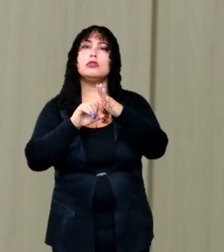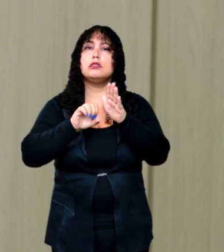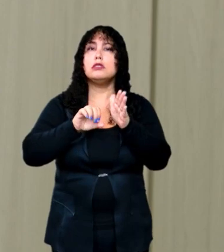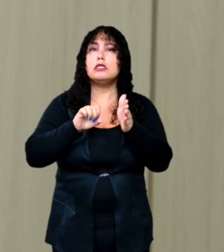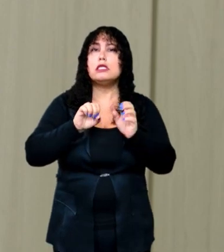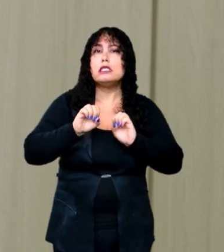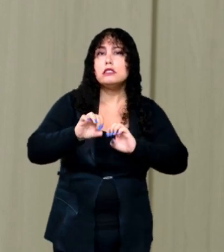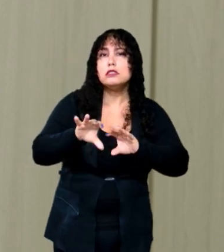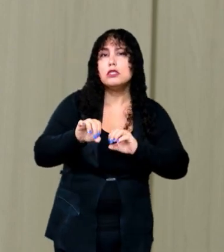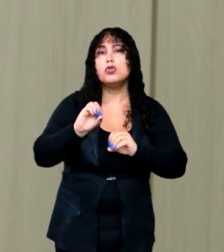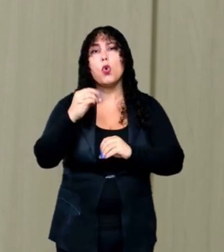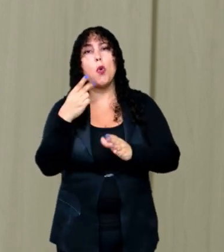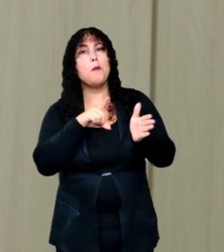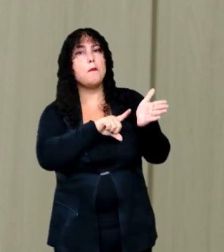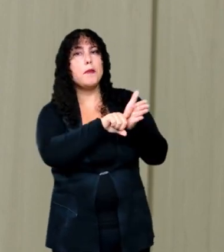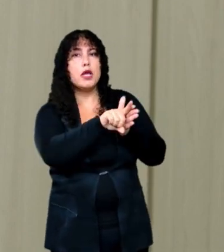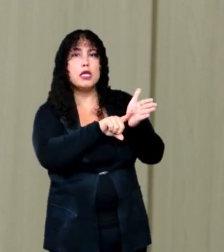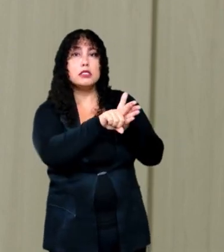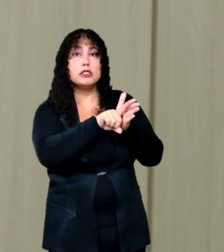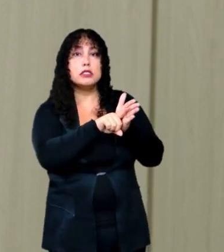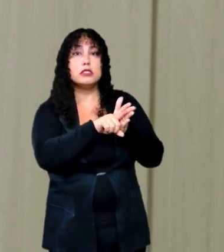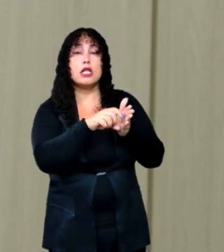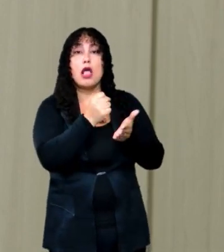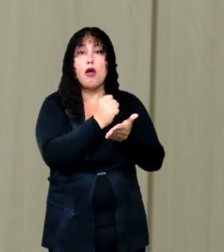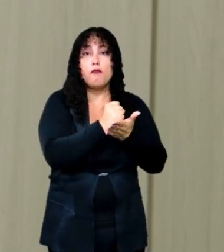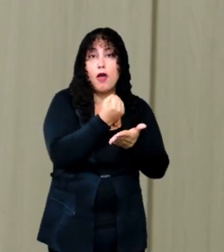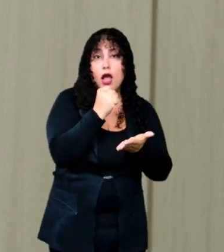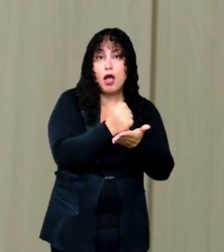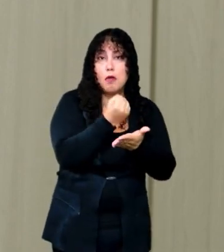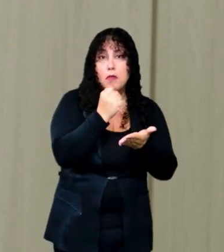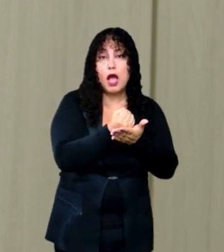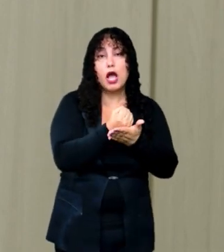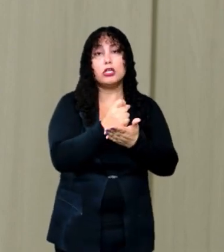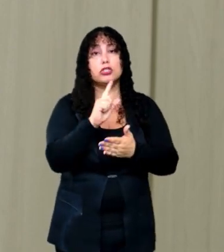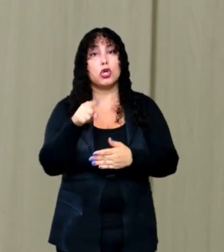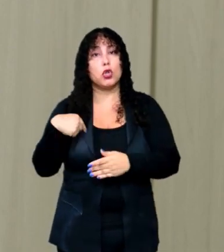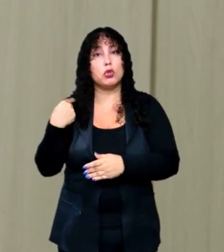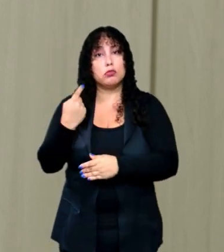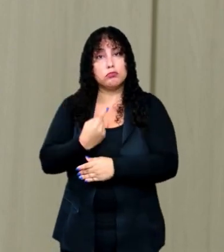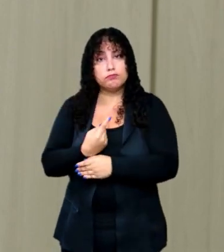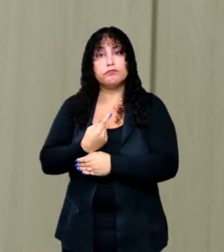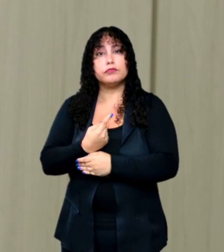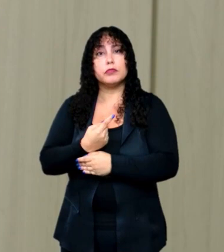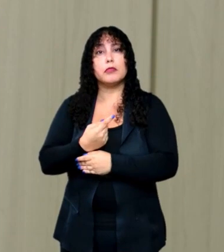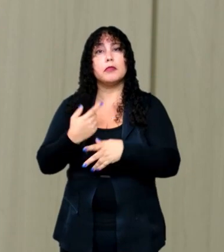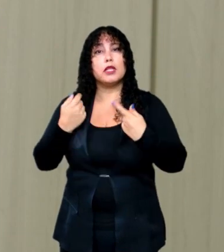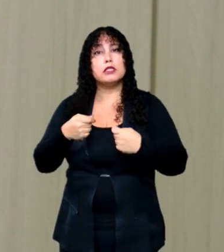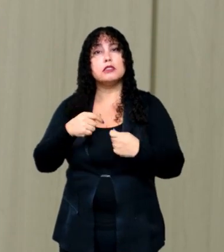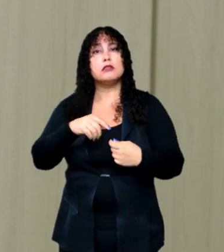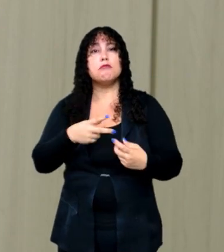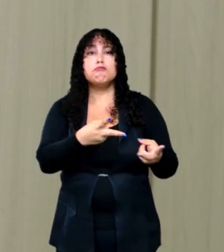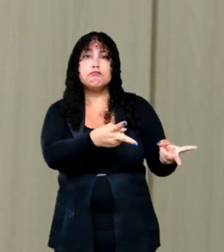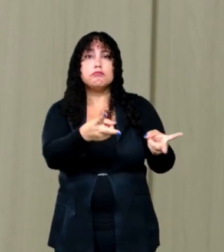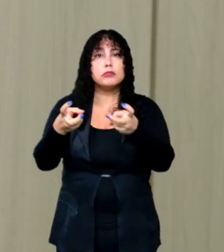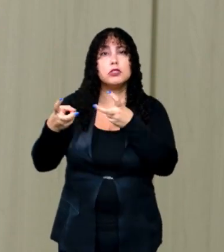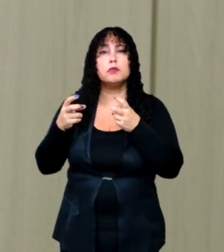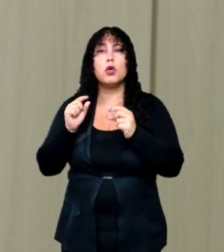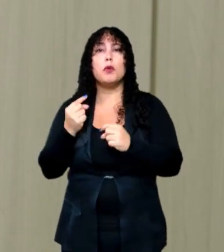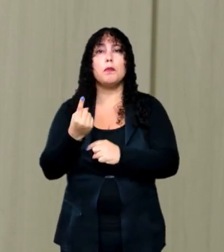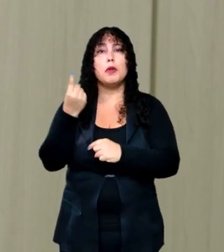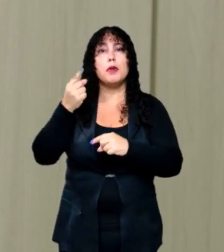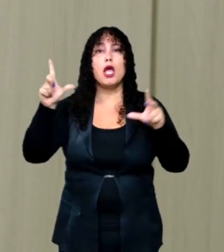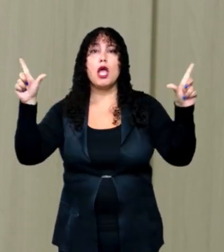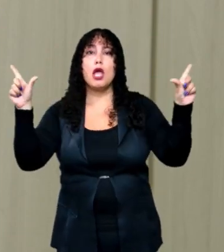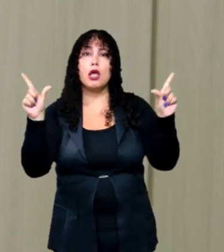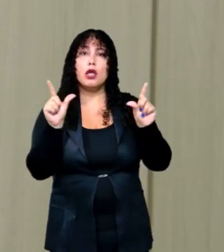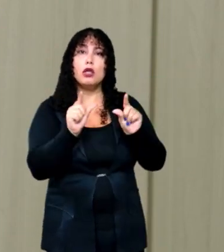de pesquisa, né, ou farmacêutica, a gente vai acabar tendo que levar em consideração, primeira coisa, a redução